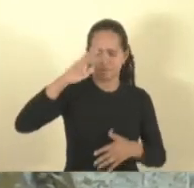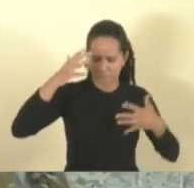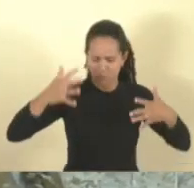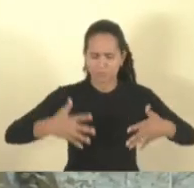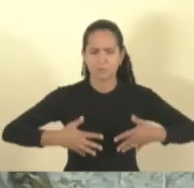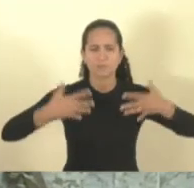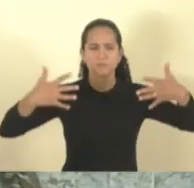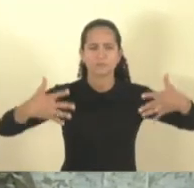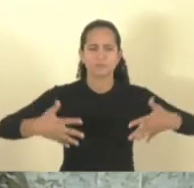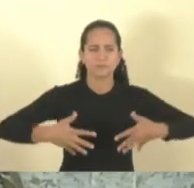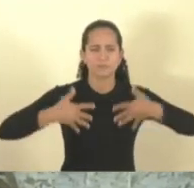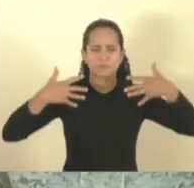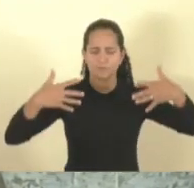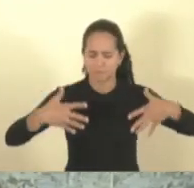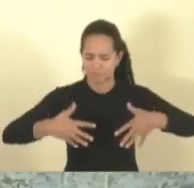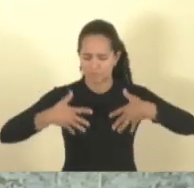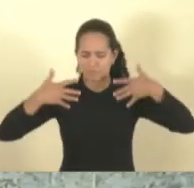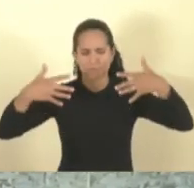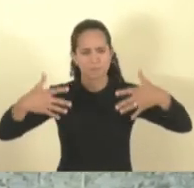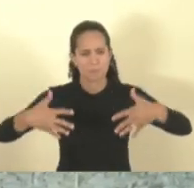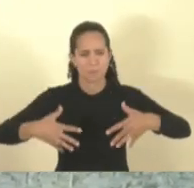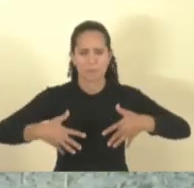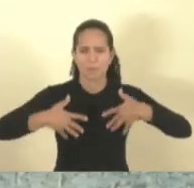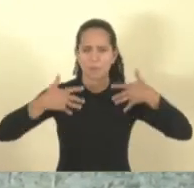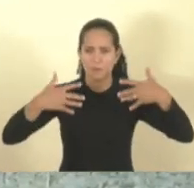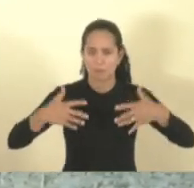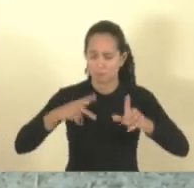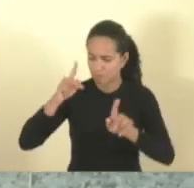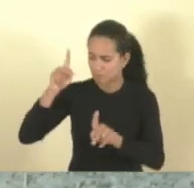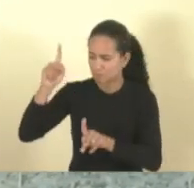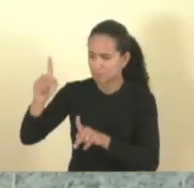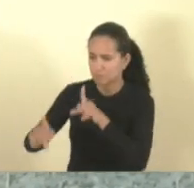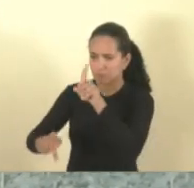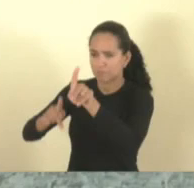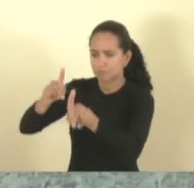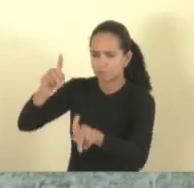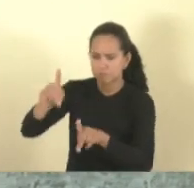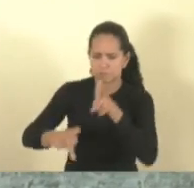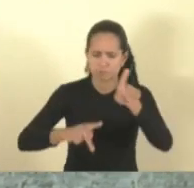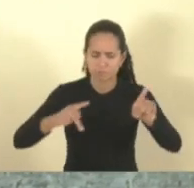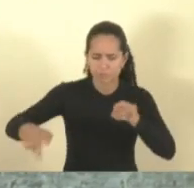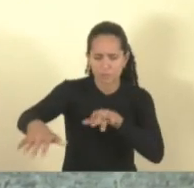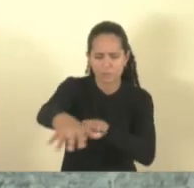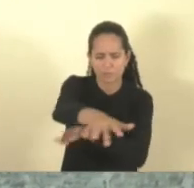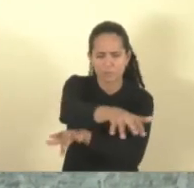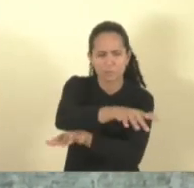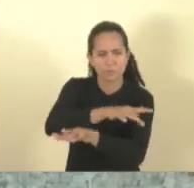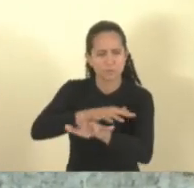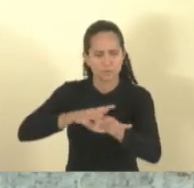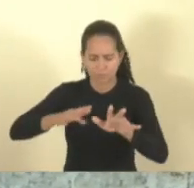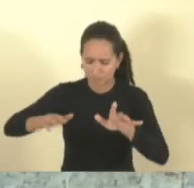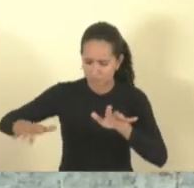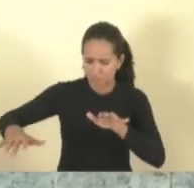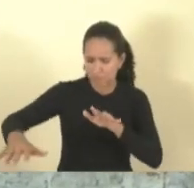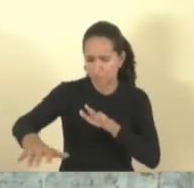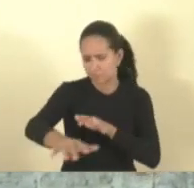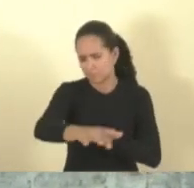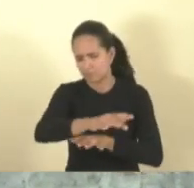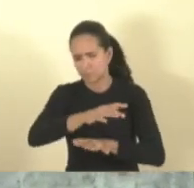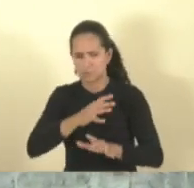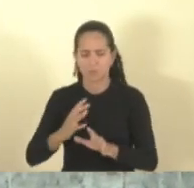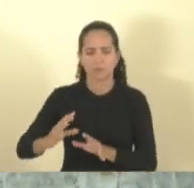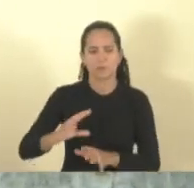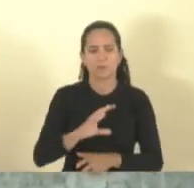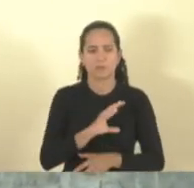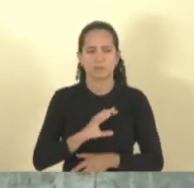alegria, na hora em que seus filhos reunidos dão exemplo de